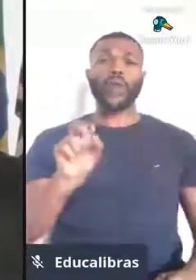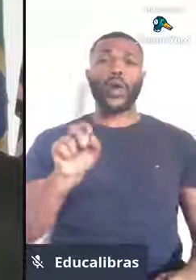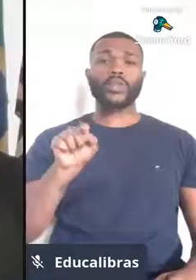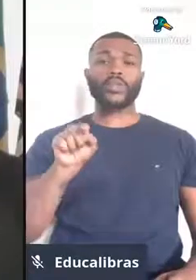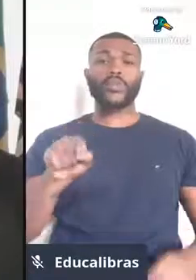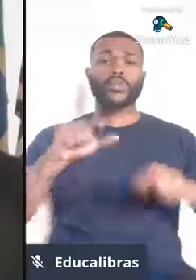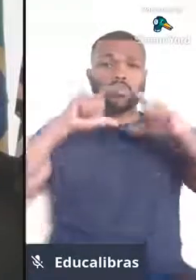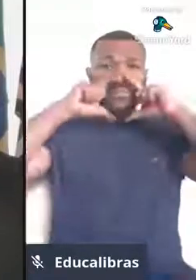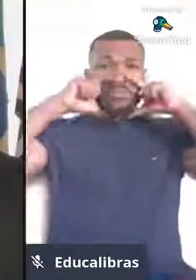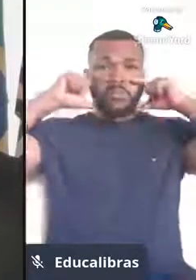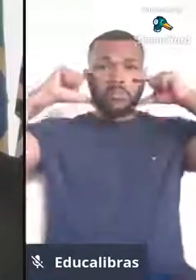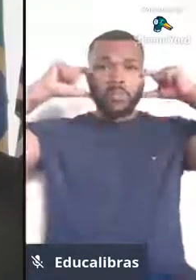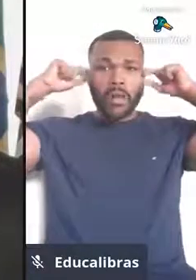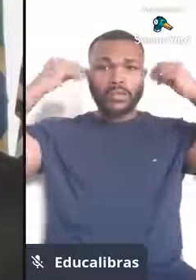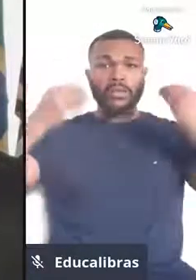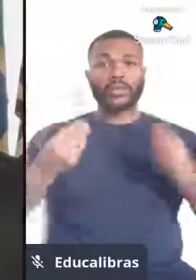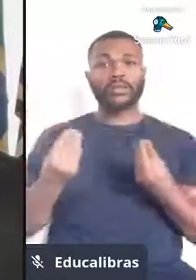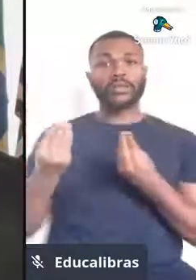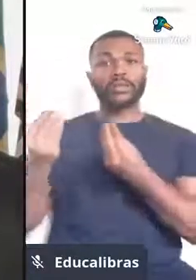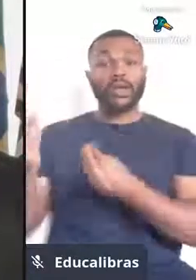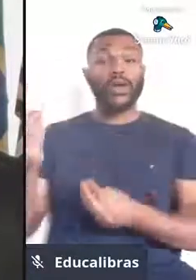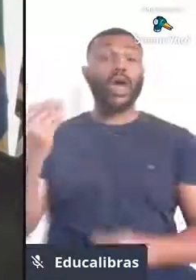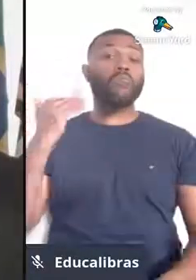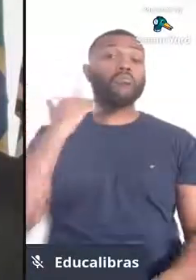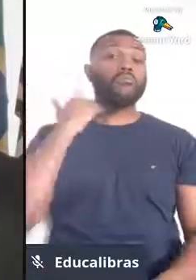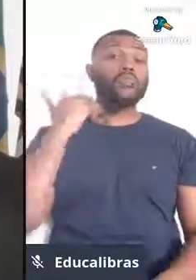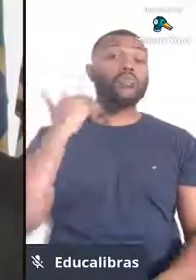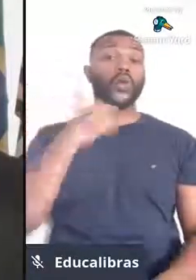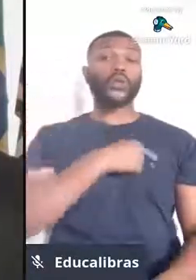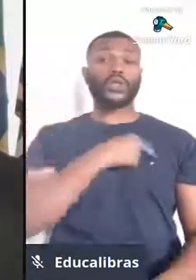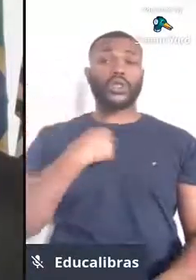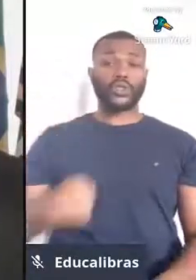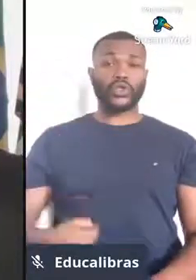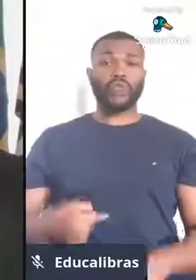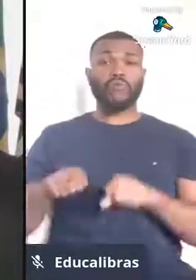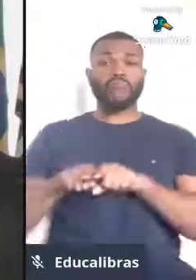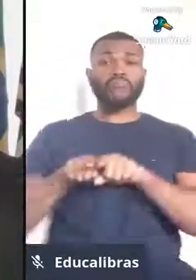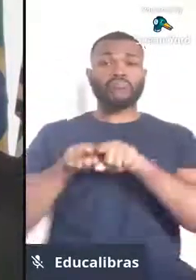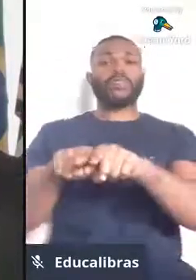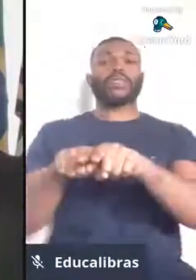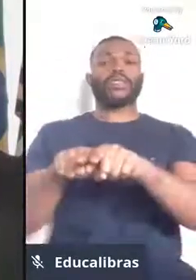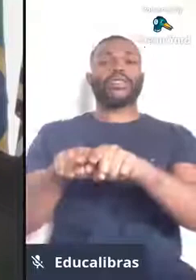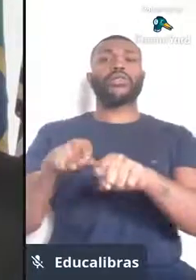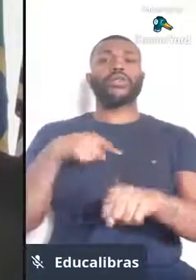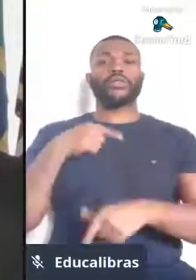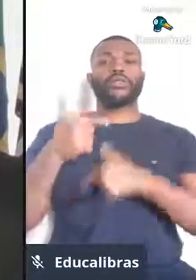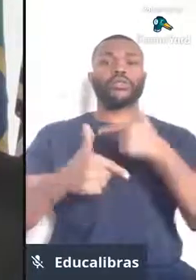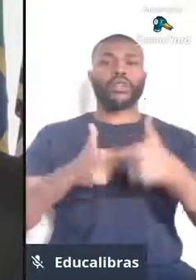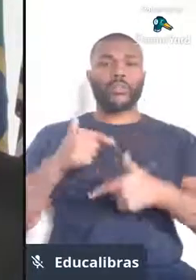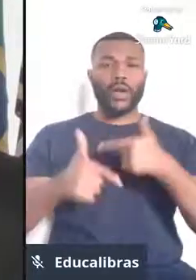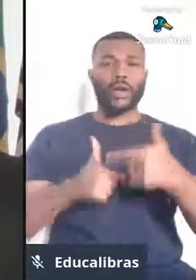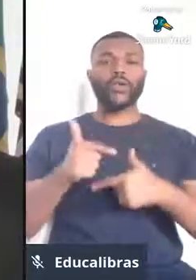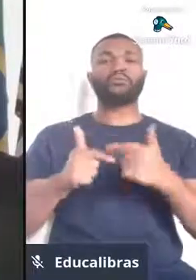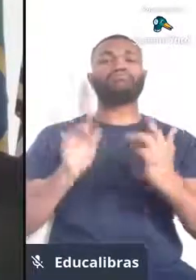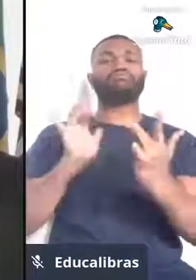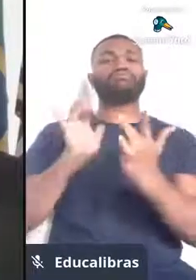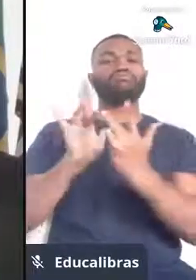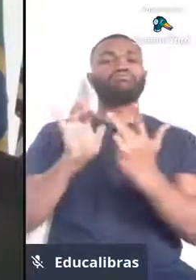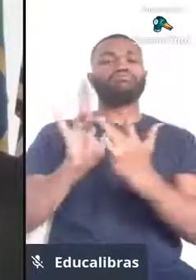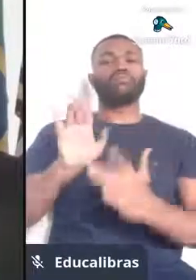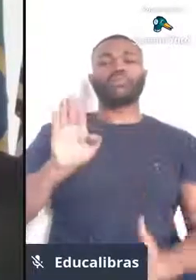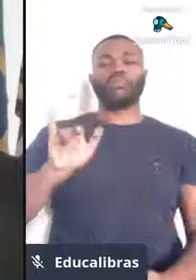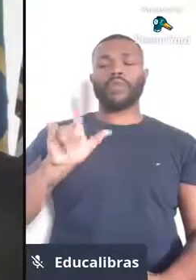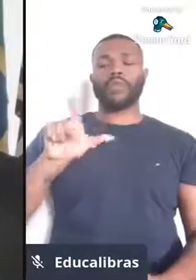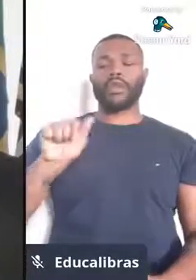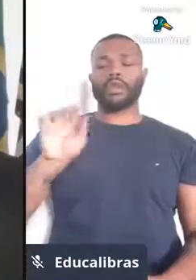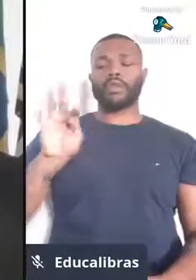Covid junto ao Banco da China. Então, a gente tem um trabalho da equipe de bilateral, que